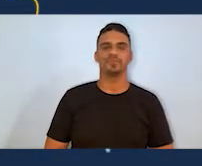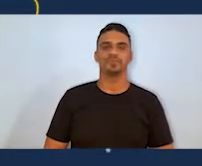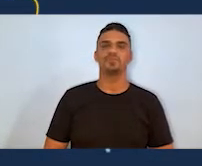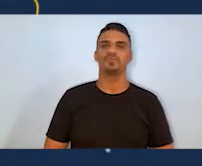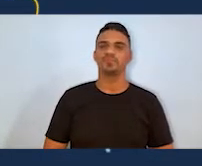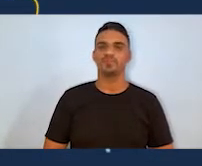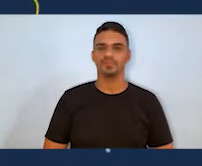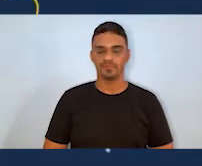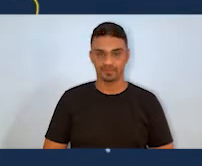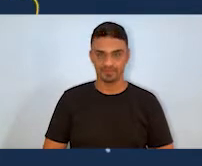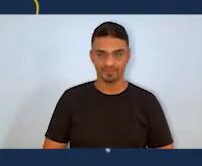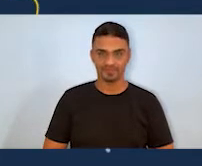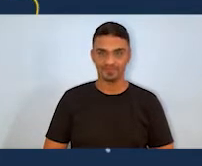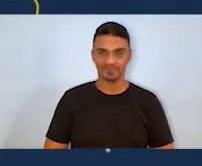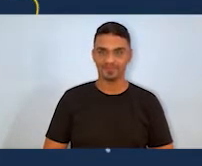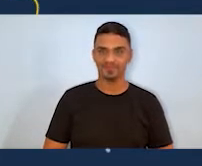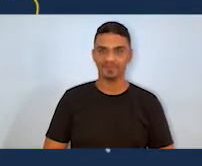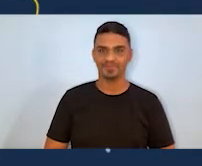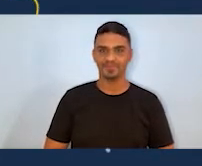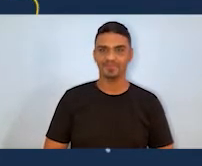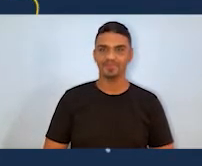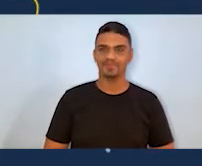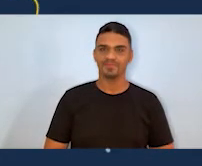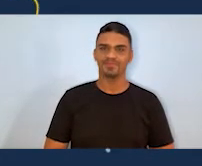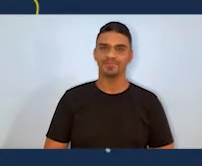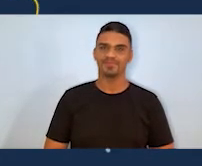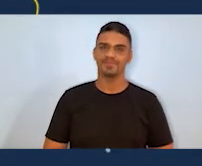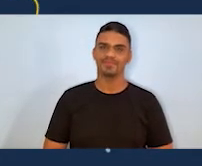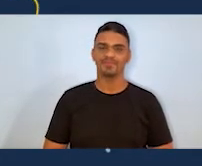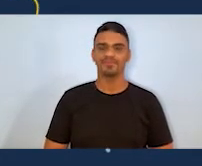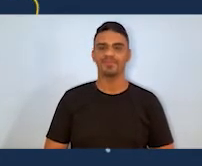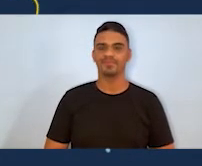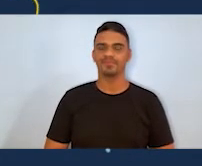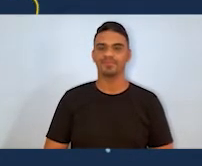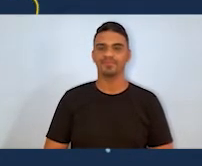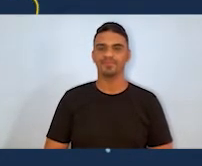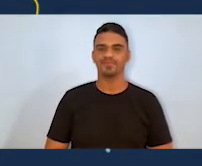né, aqui, pronto.